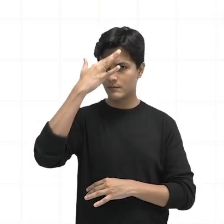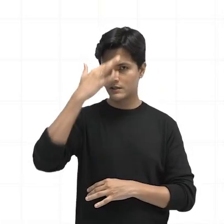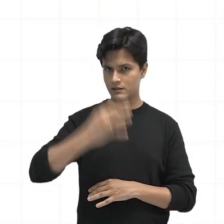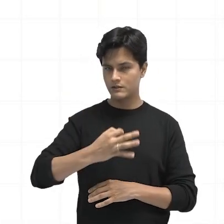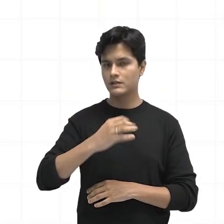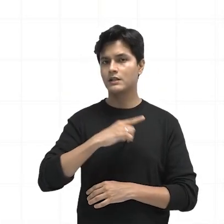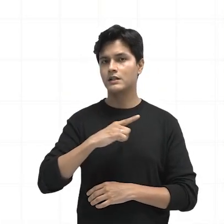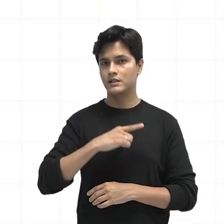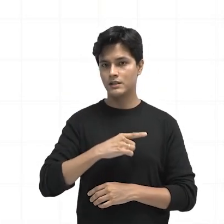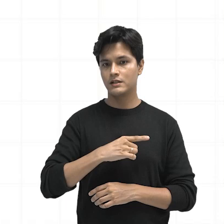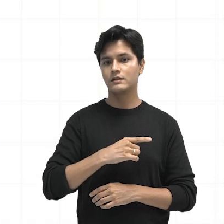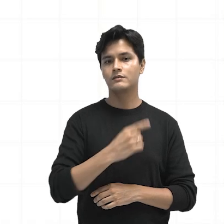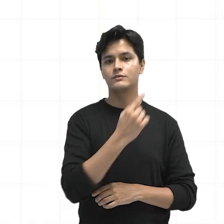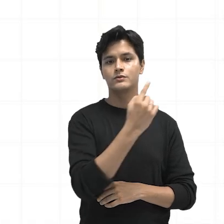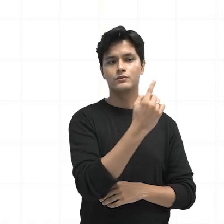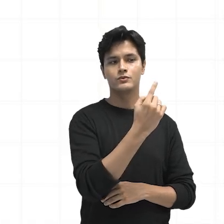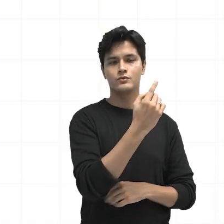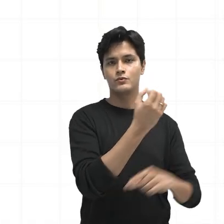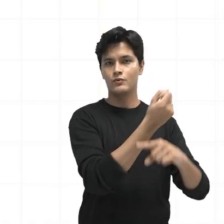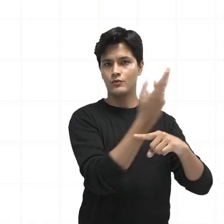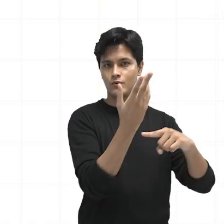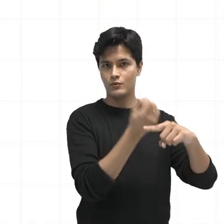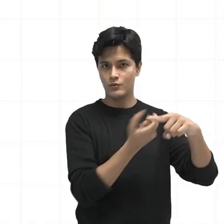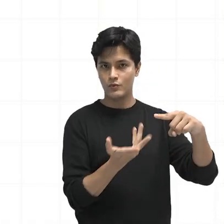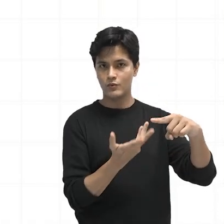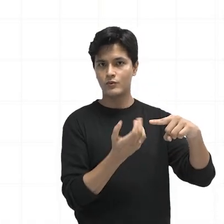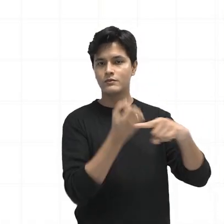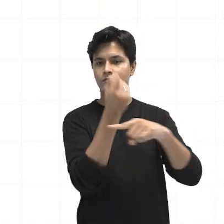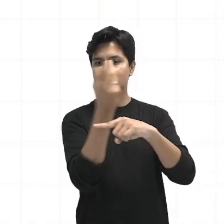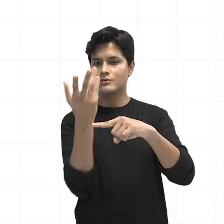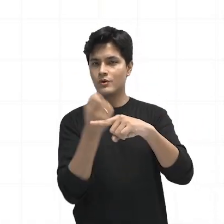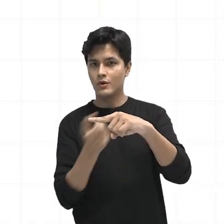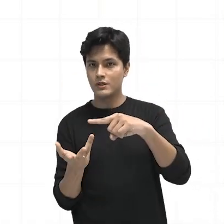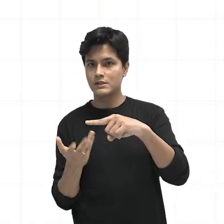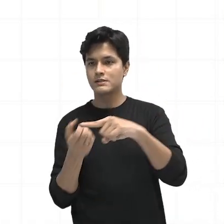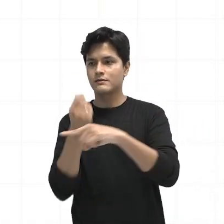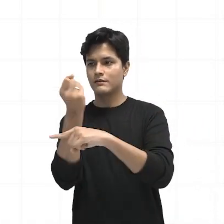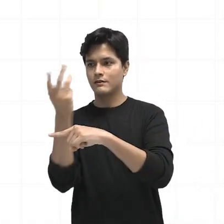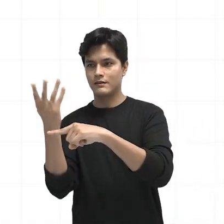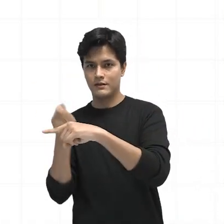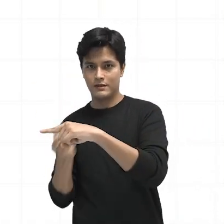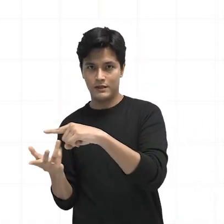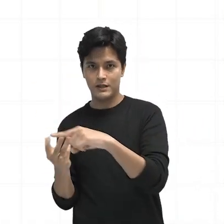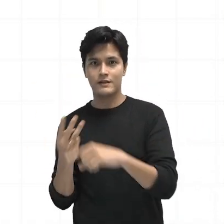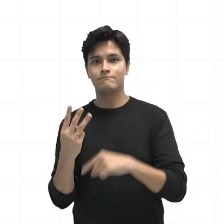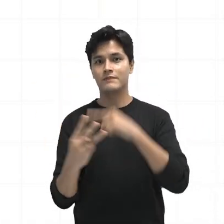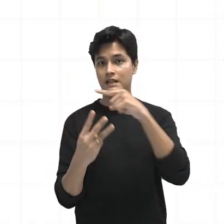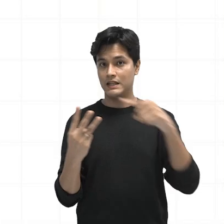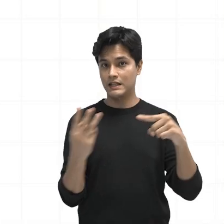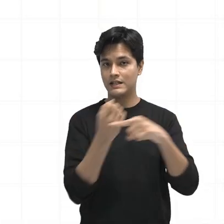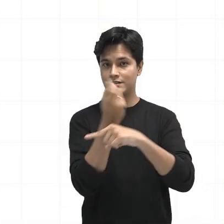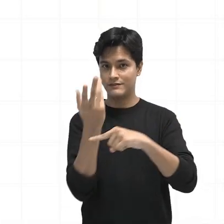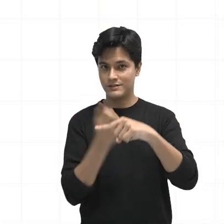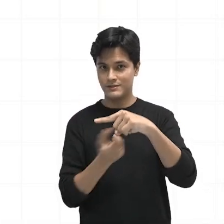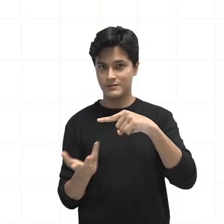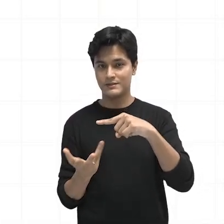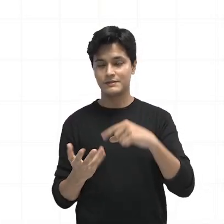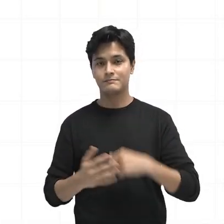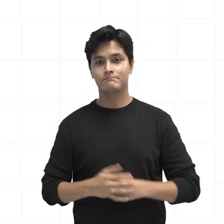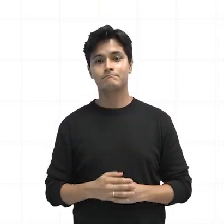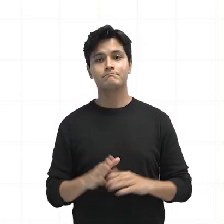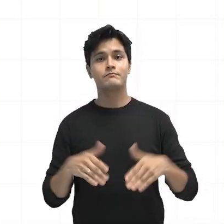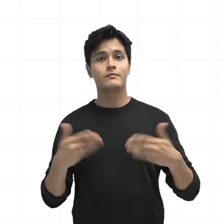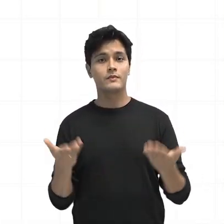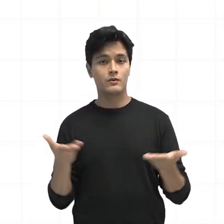1, 2, 3 frações. Tendo aí 3 frações, automaticamente, no